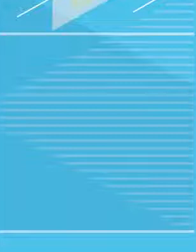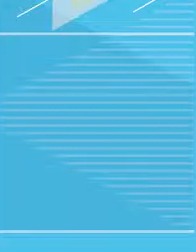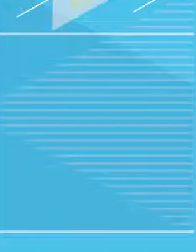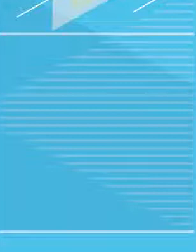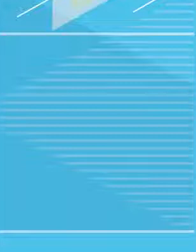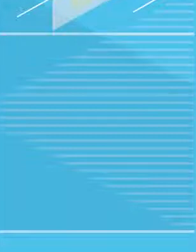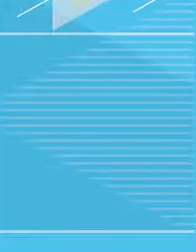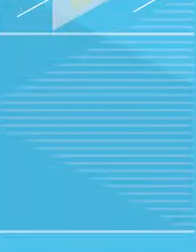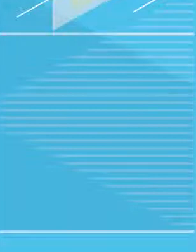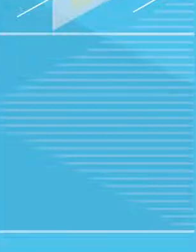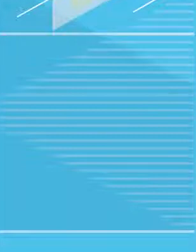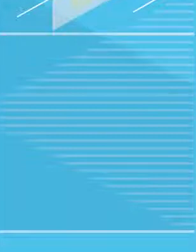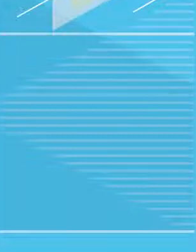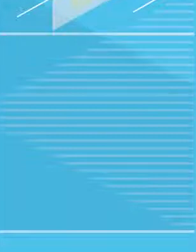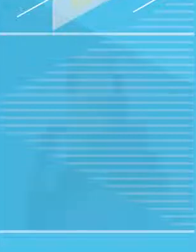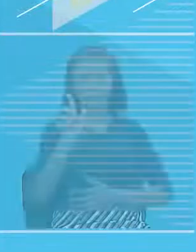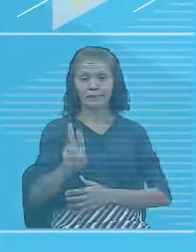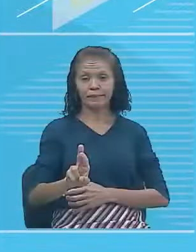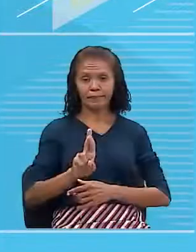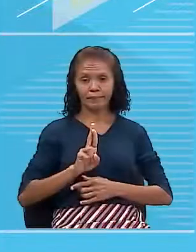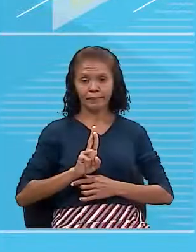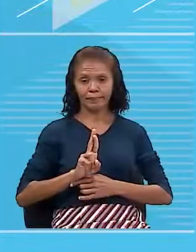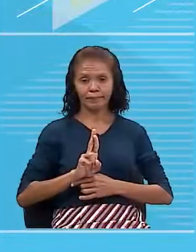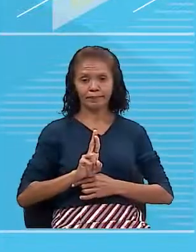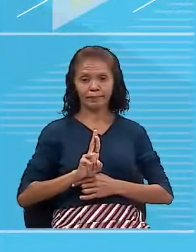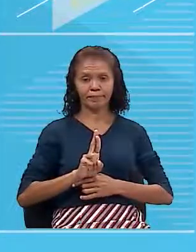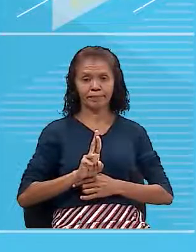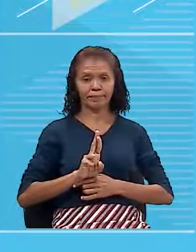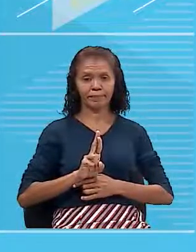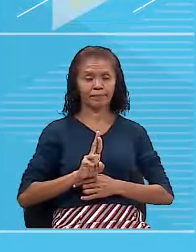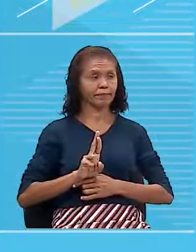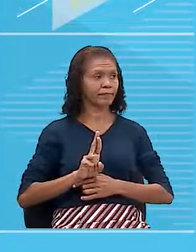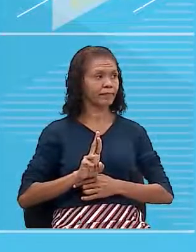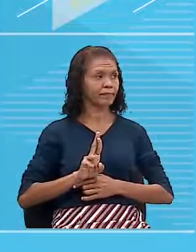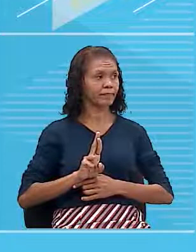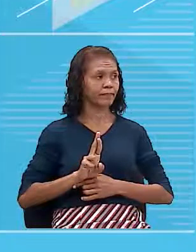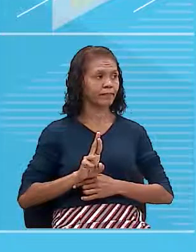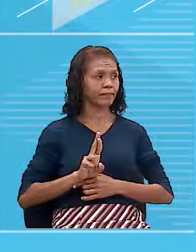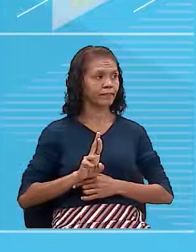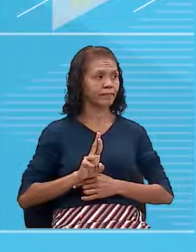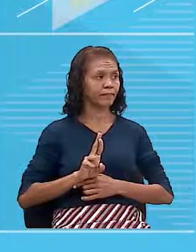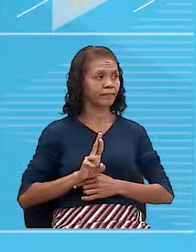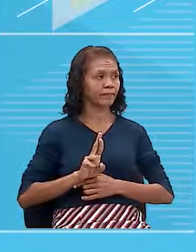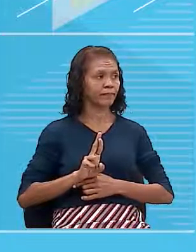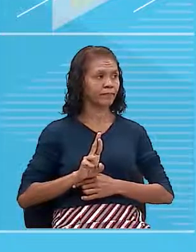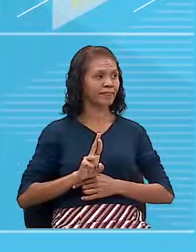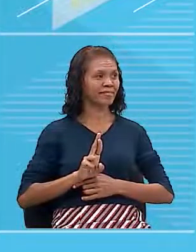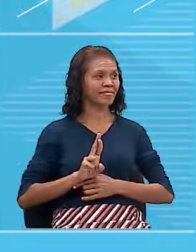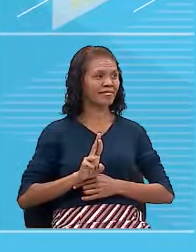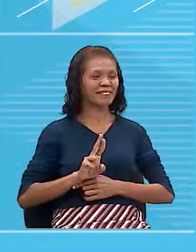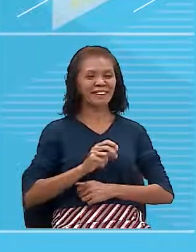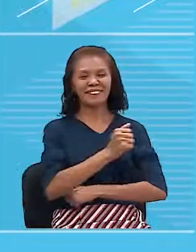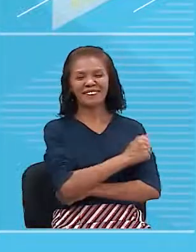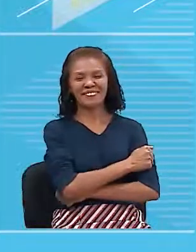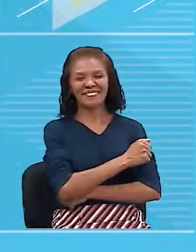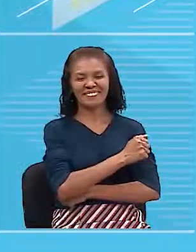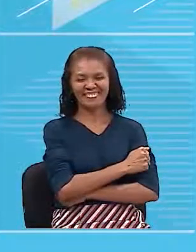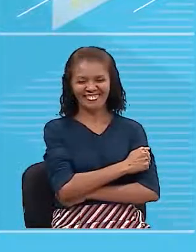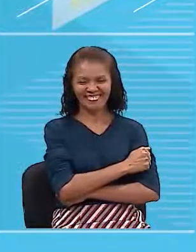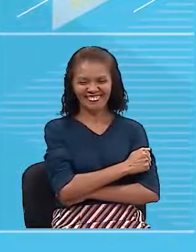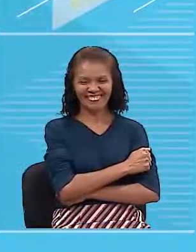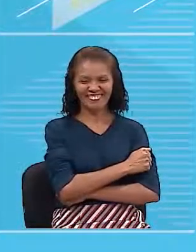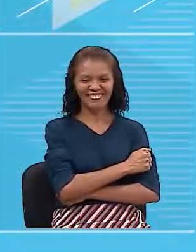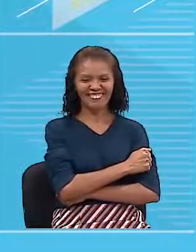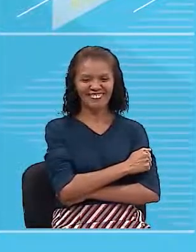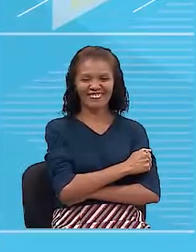e vem alguma coisa a minha gente Canavieira Qual o nome do lugar apareceram só para me dar um bom dia